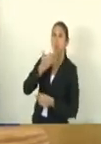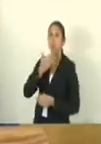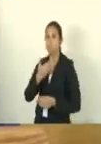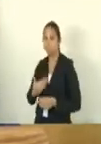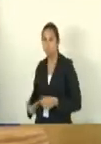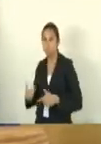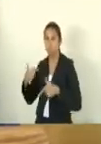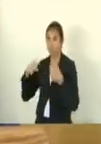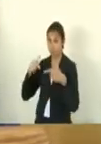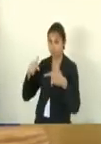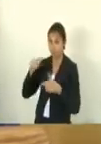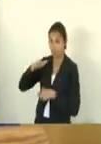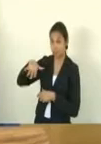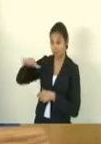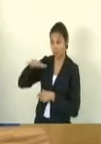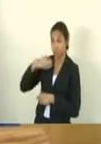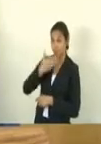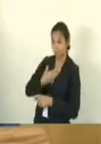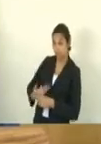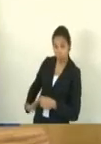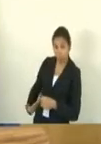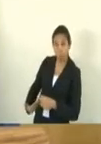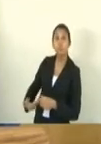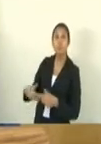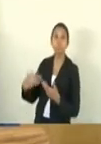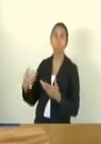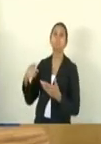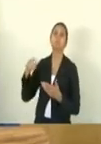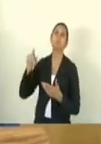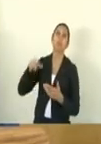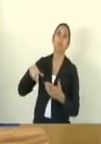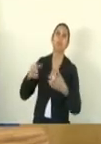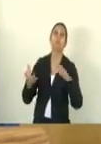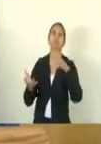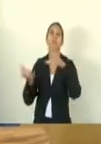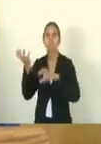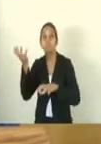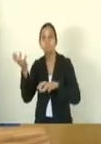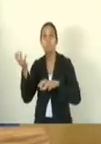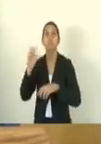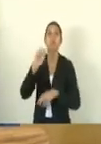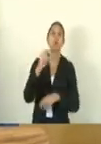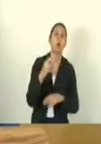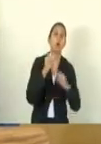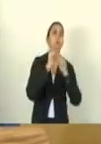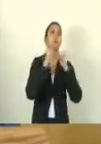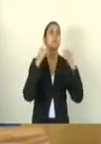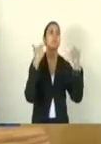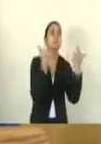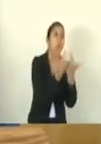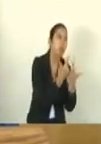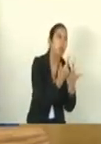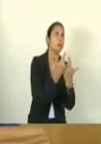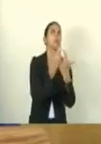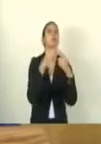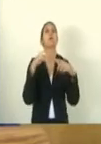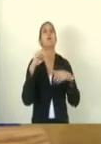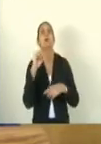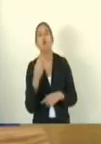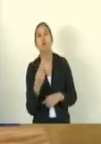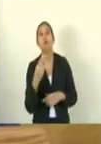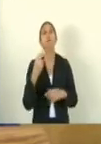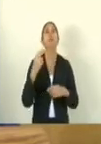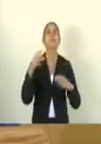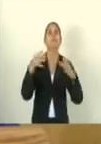ocupam os poderes desse país, seja no Congresso Nacional, seja nas Assembleias Legislativas, seja no topo do